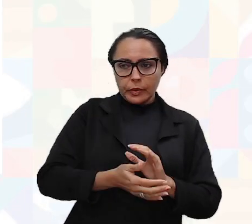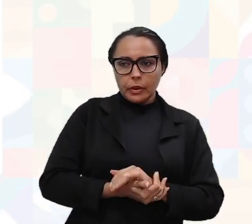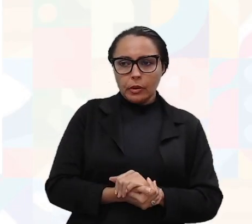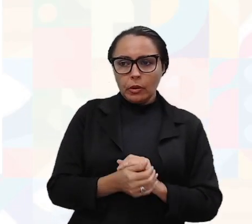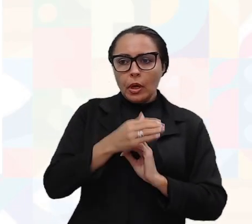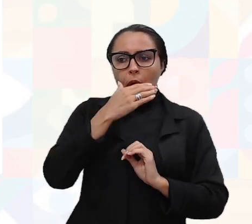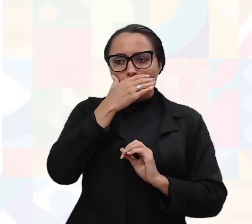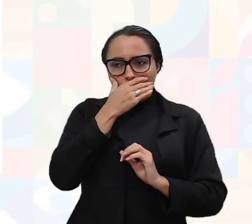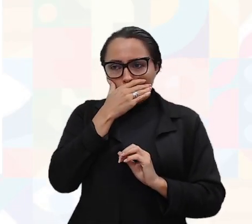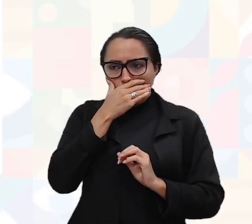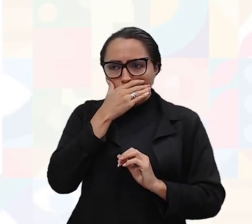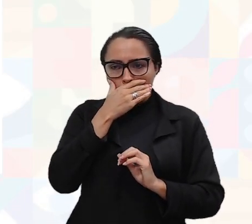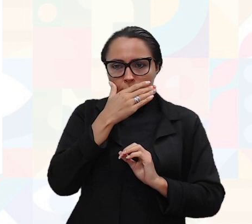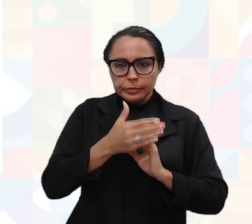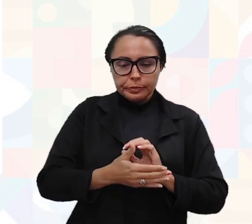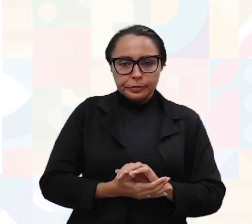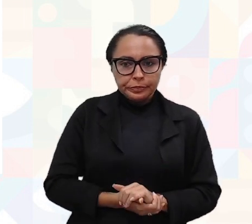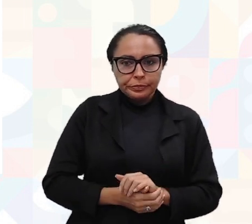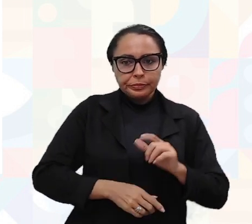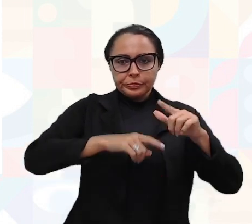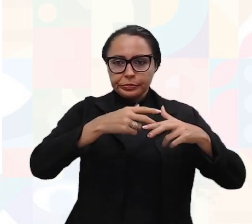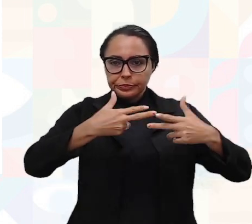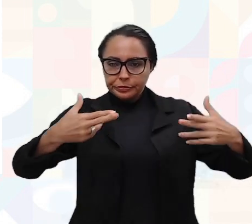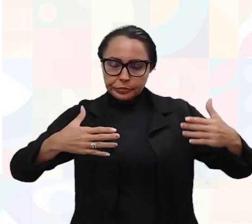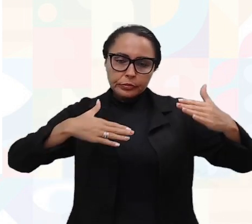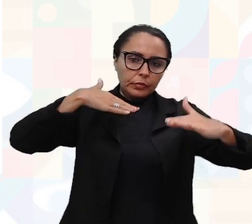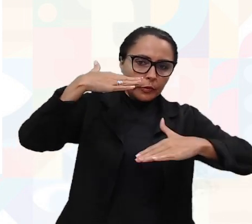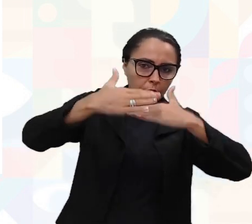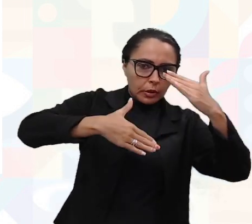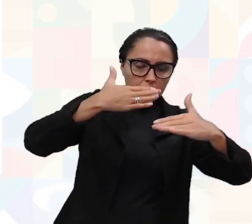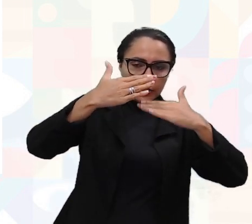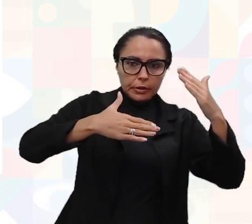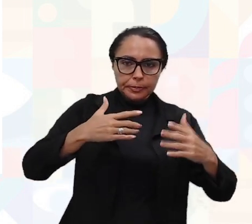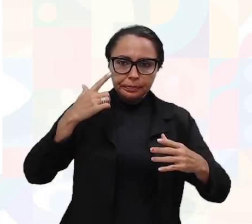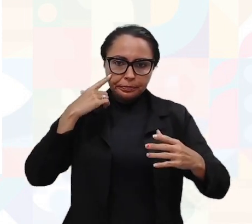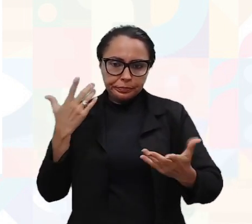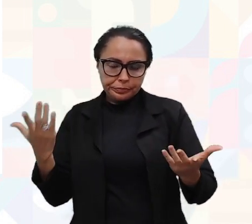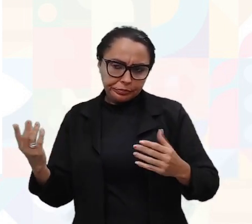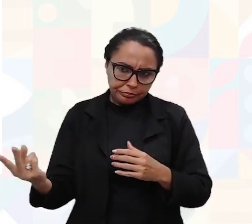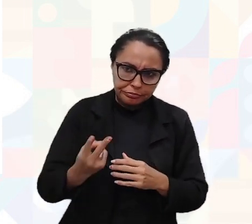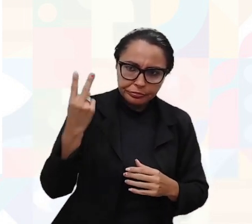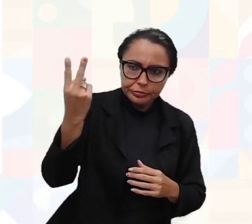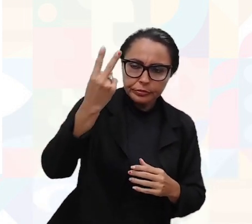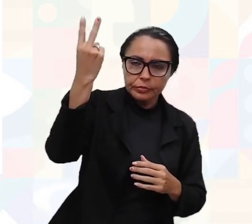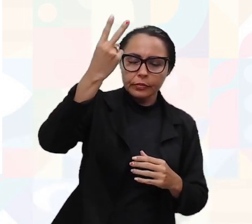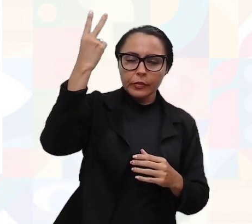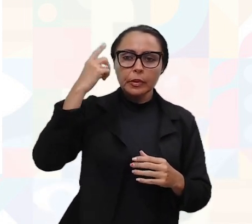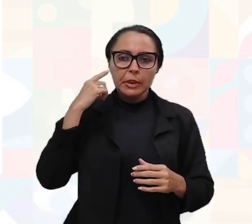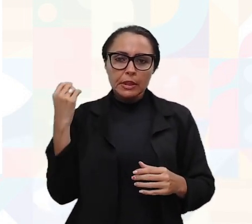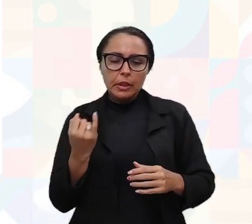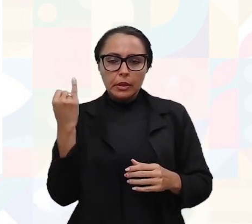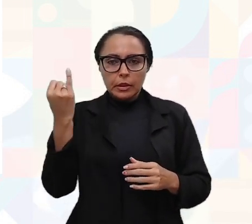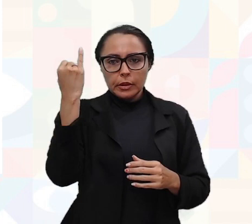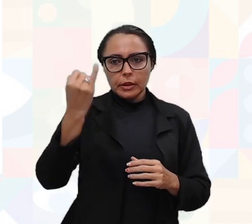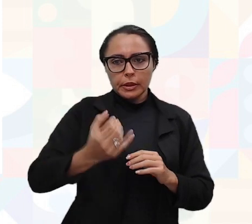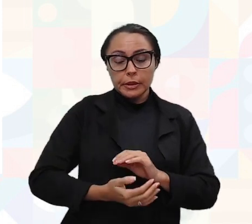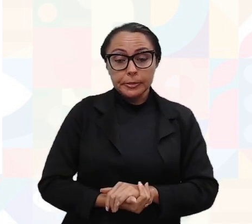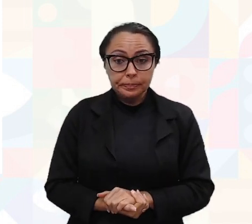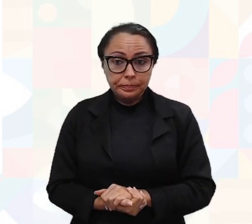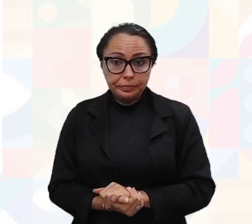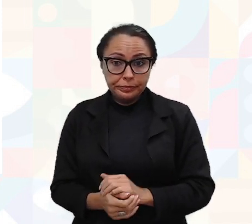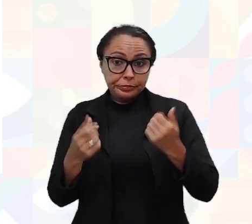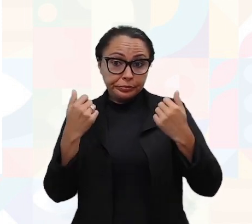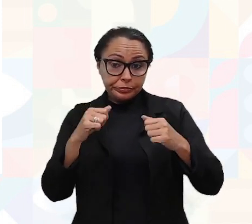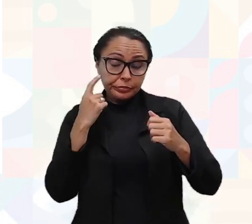um produto ou não é um processo que gere valor para o produto, mas ele é necessário. Eu preciso